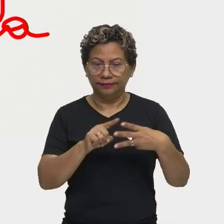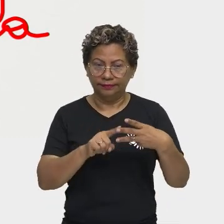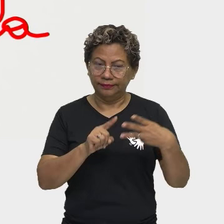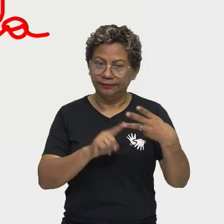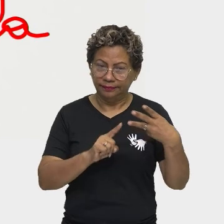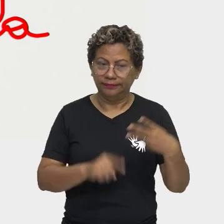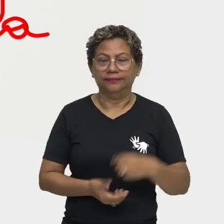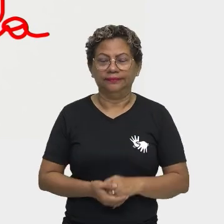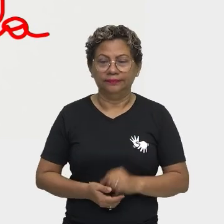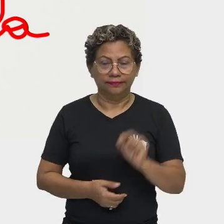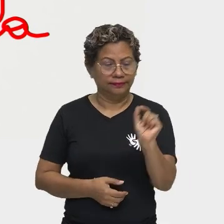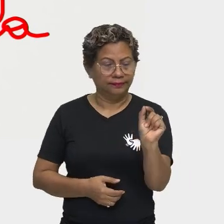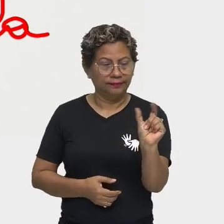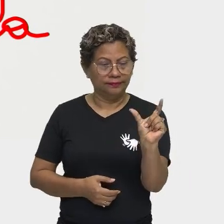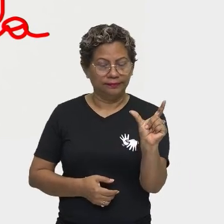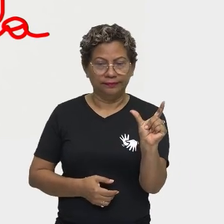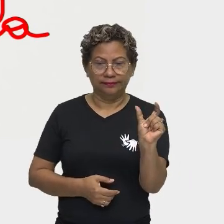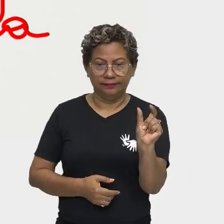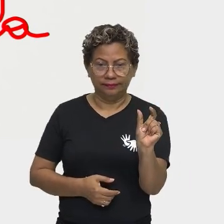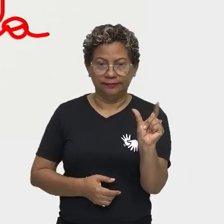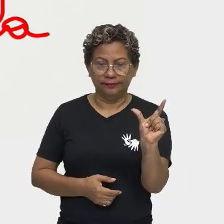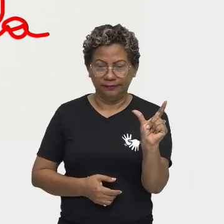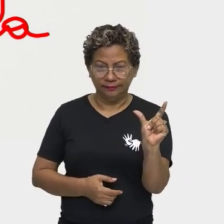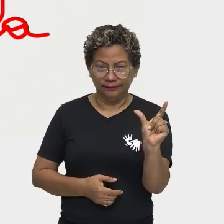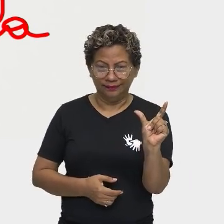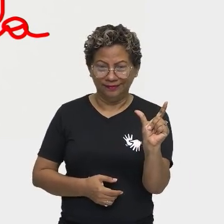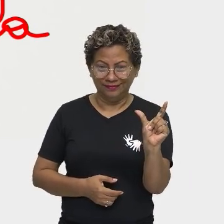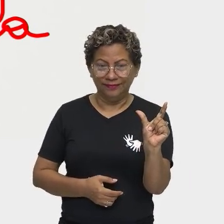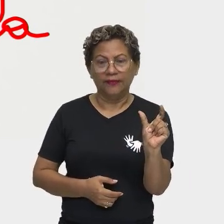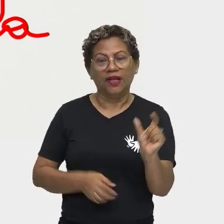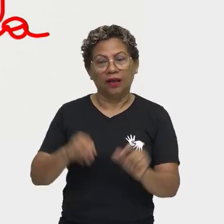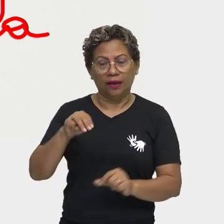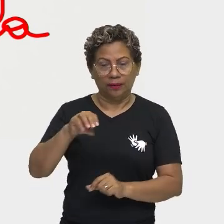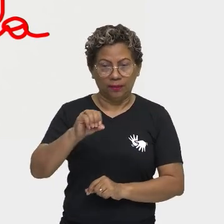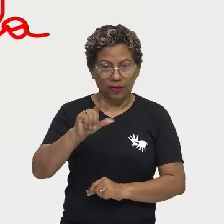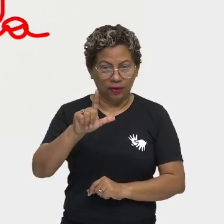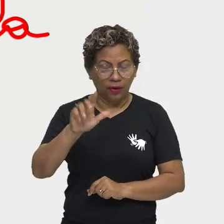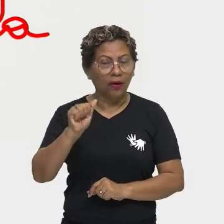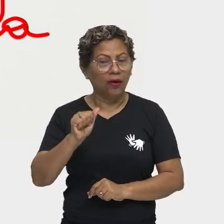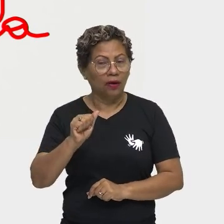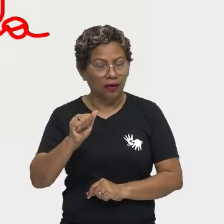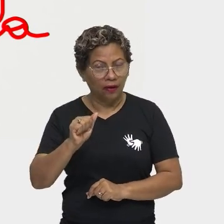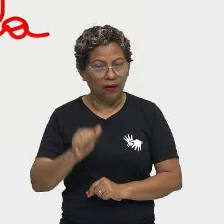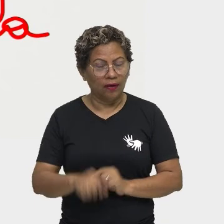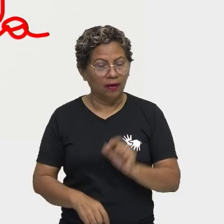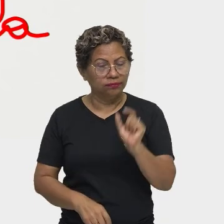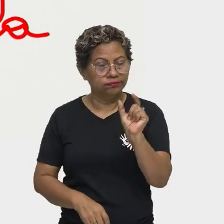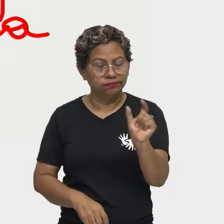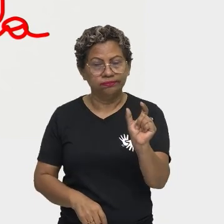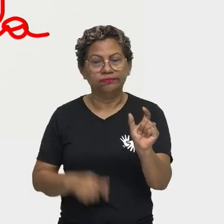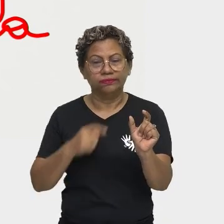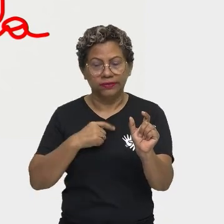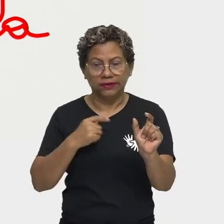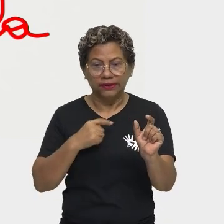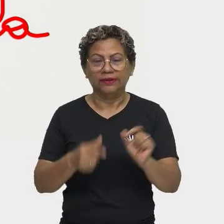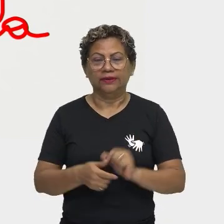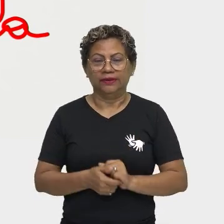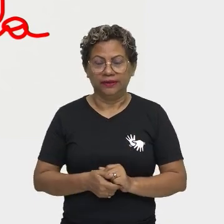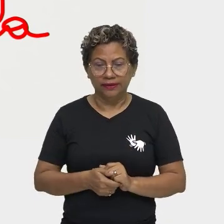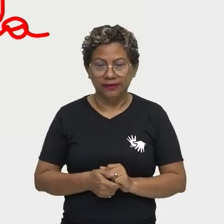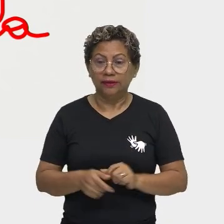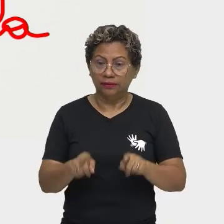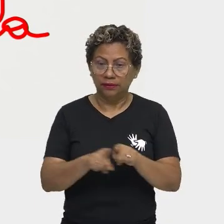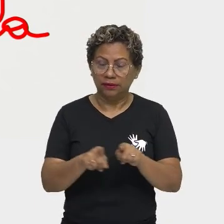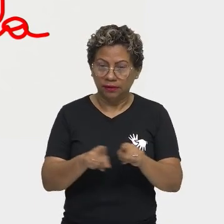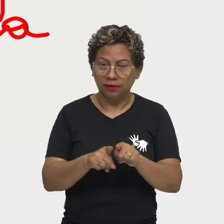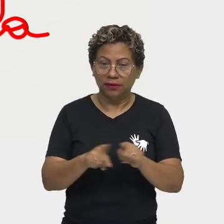comprimida. E aí, mola, né? Mola esticada ou comprimida, ele tem energia potencial, só que